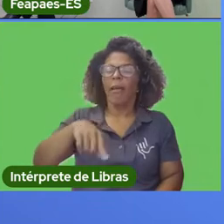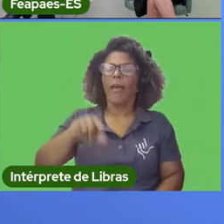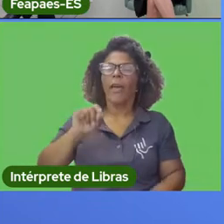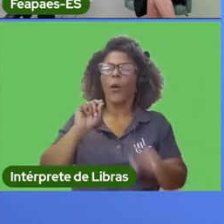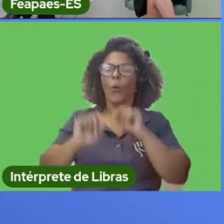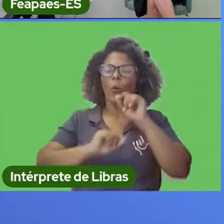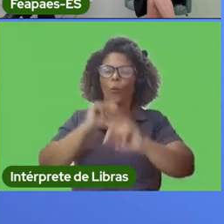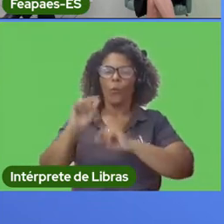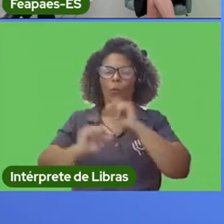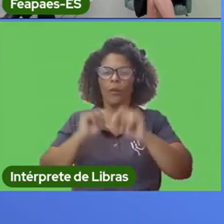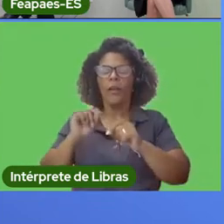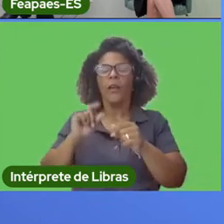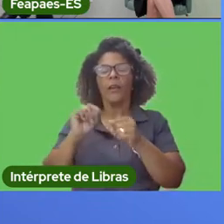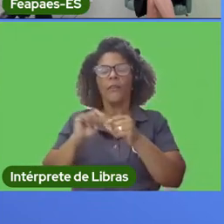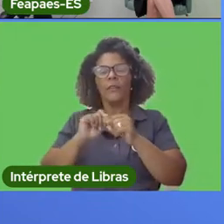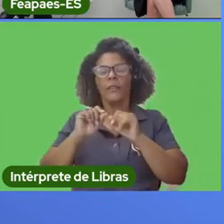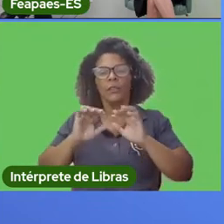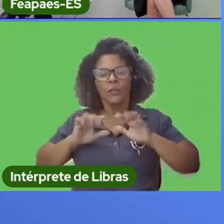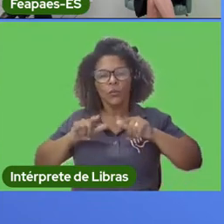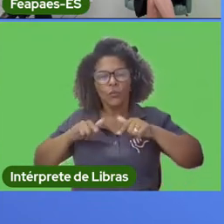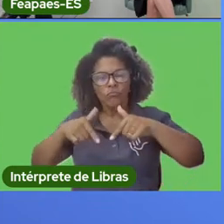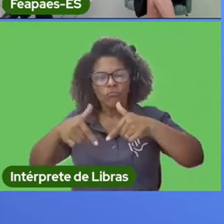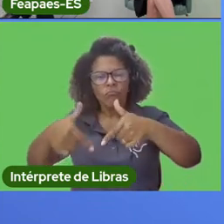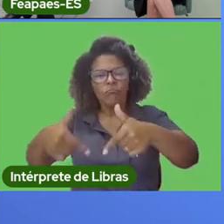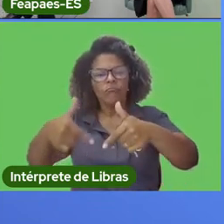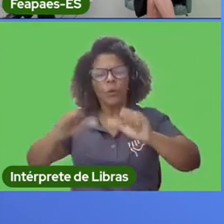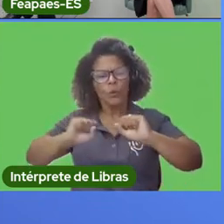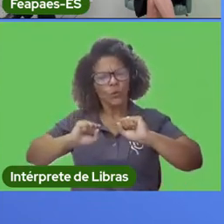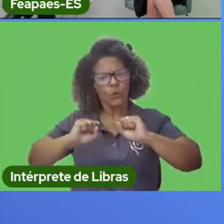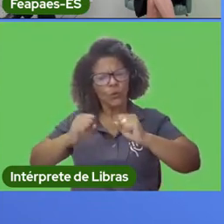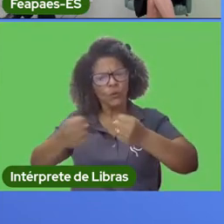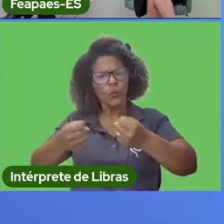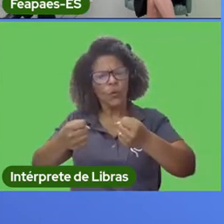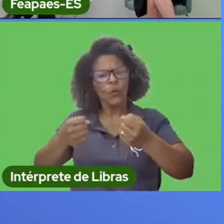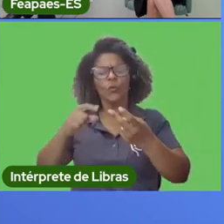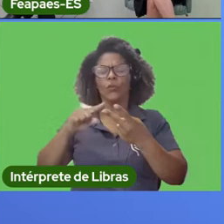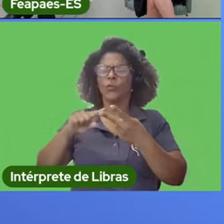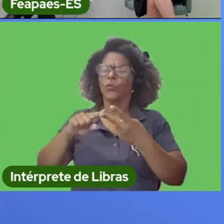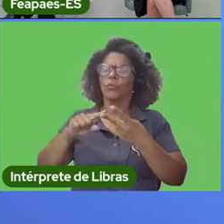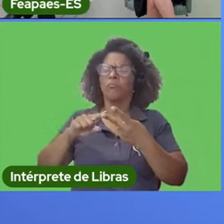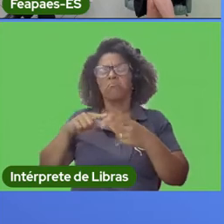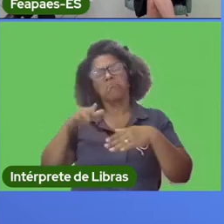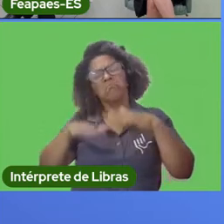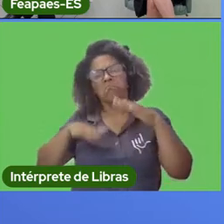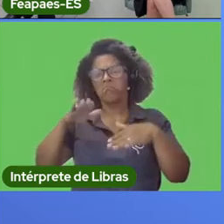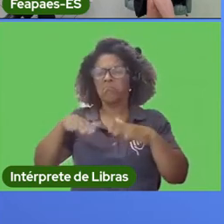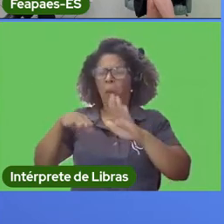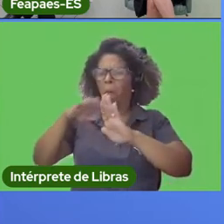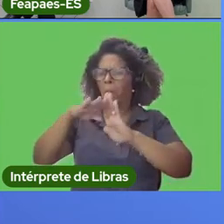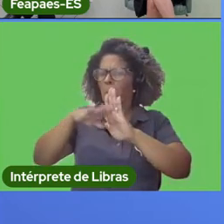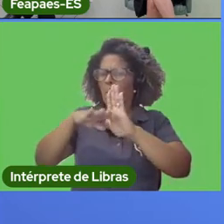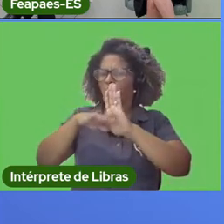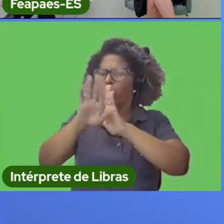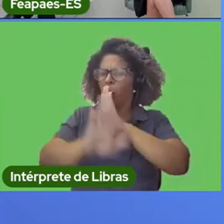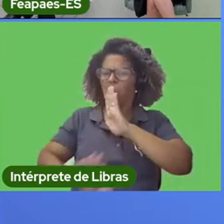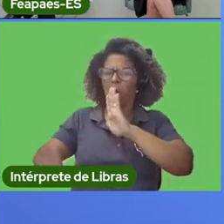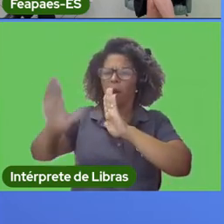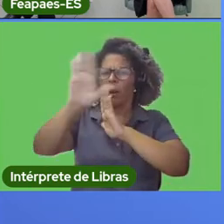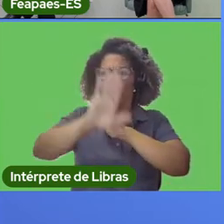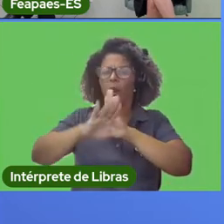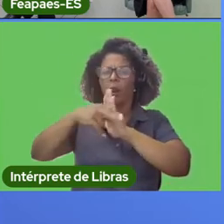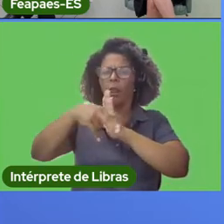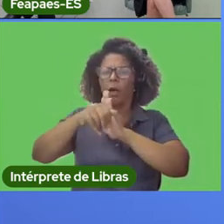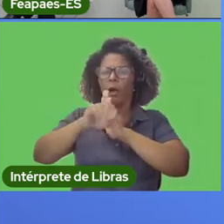todas essas ações num esforço concentrado, quem sabe um programa nacional, uma política